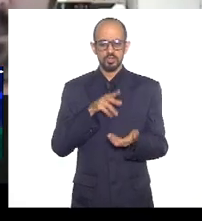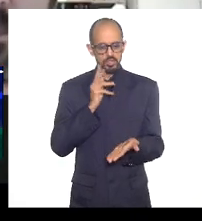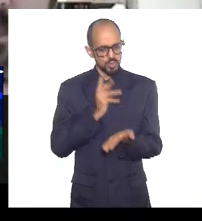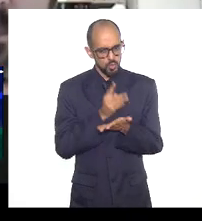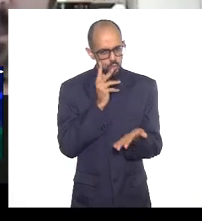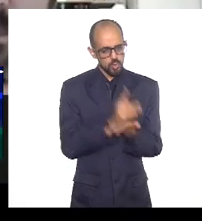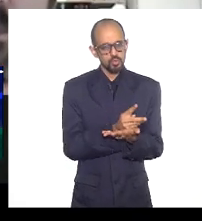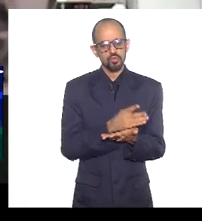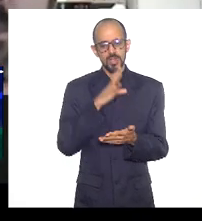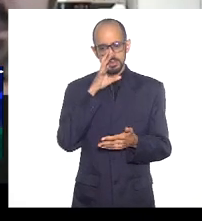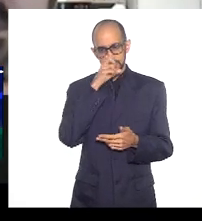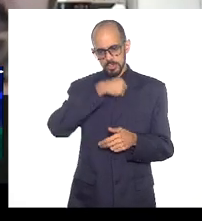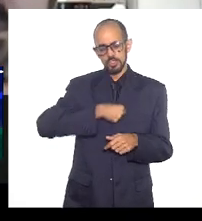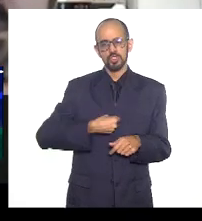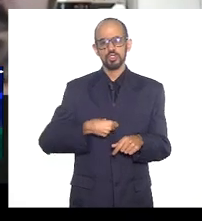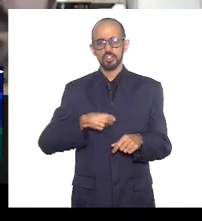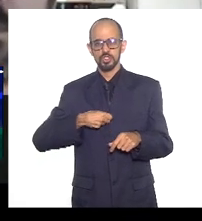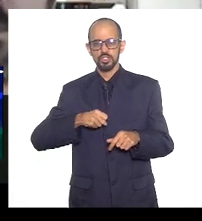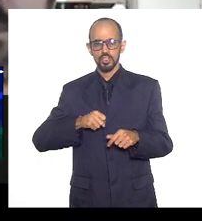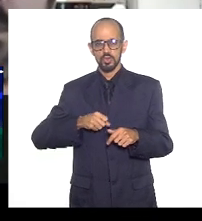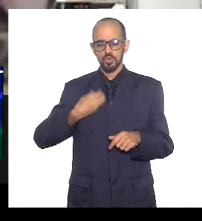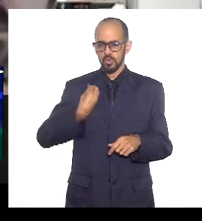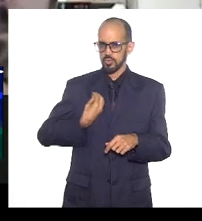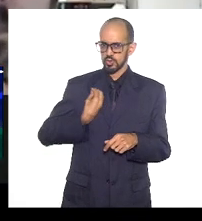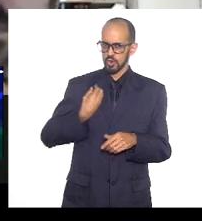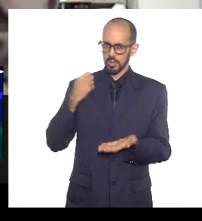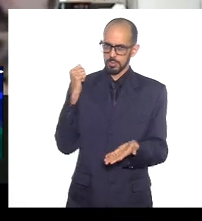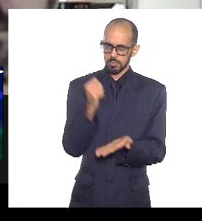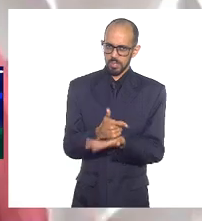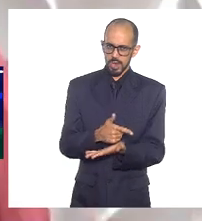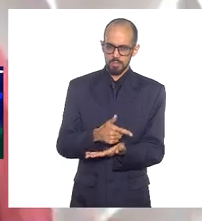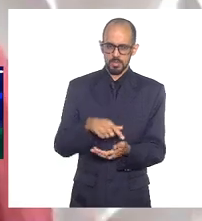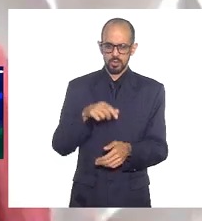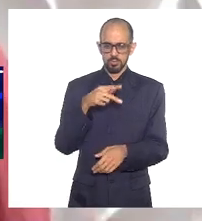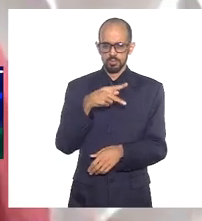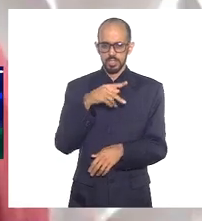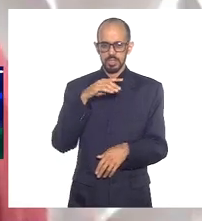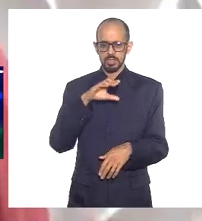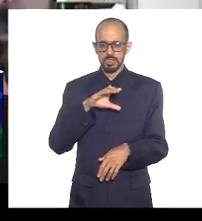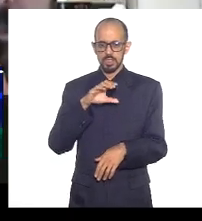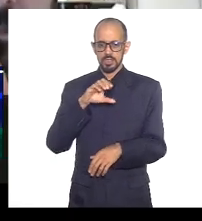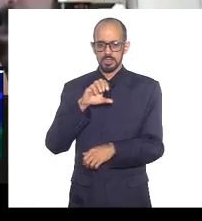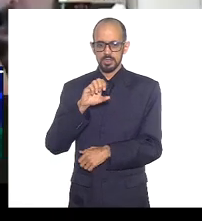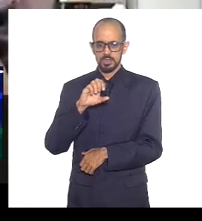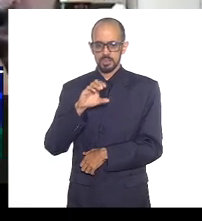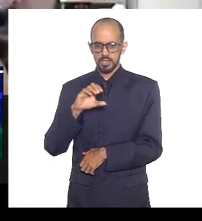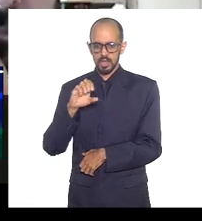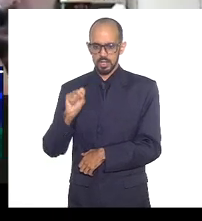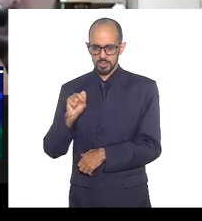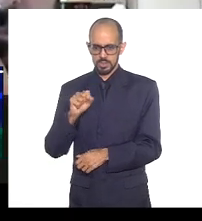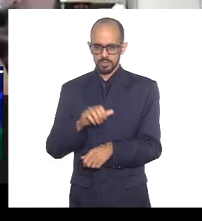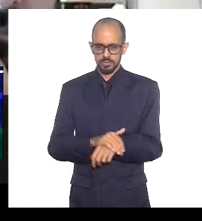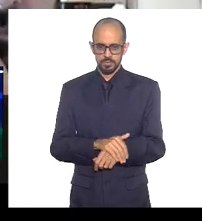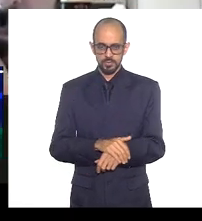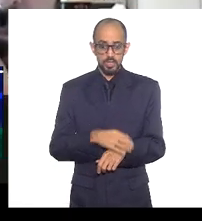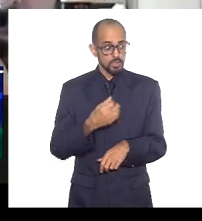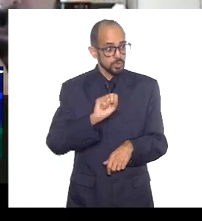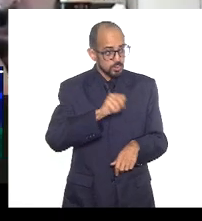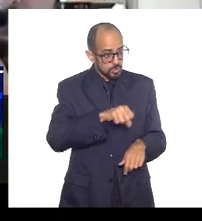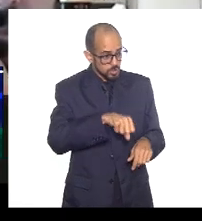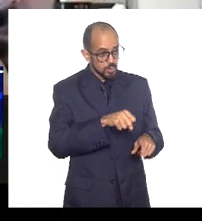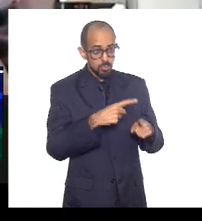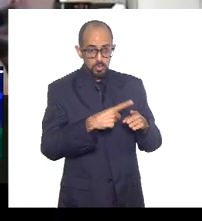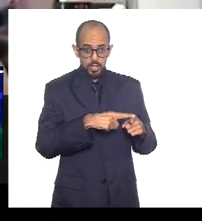insistindo aí com a efetividade do pagamento do PCCS deputada Marta Rocha inclusive que a folha de junho já vai